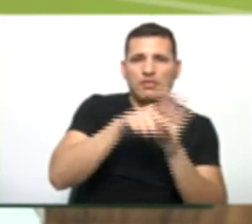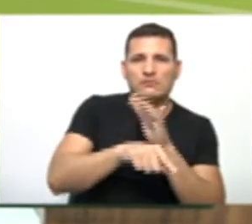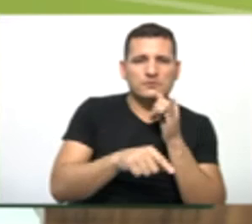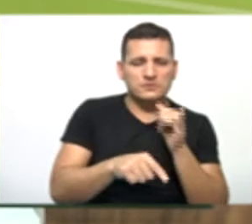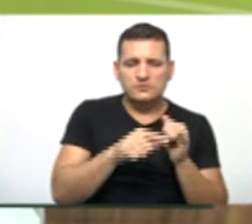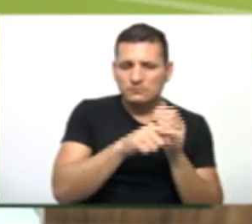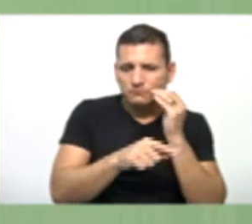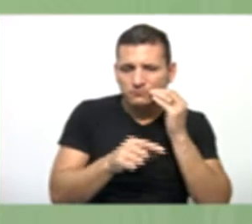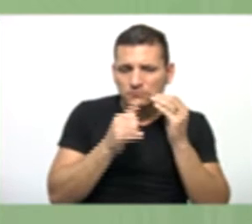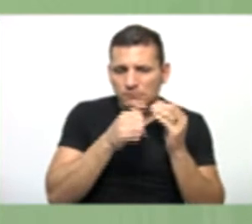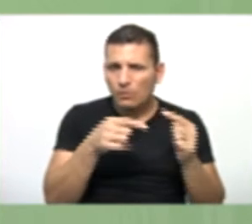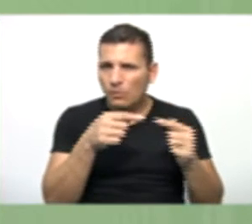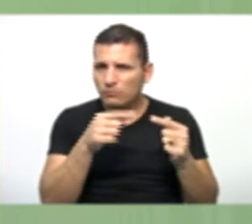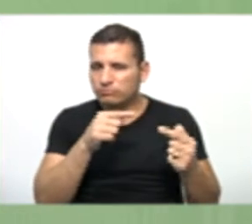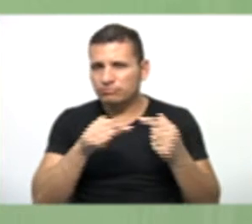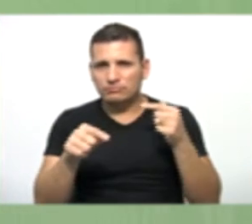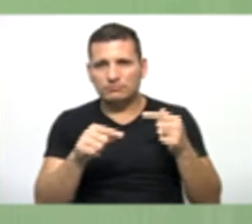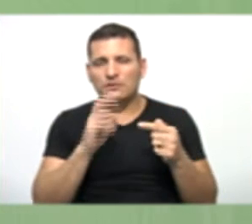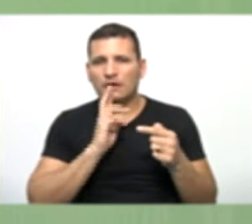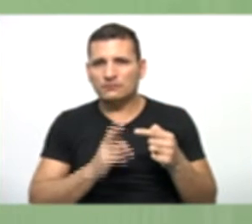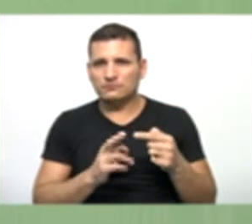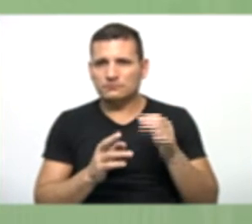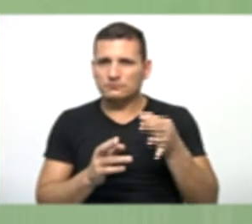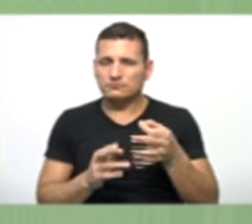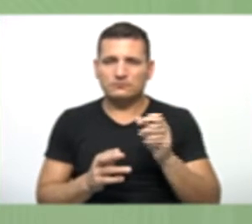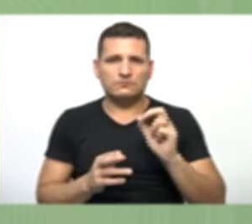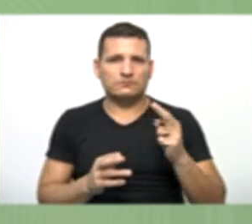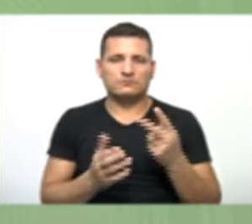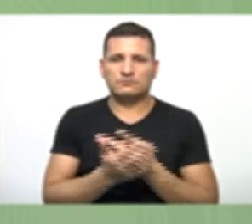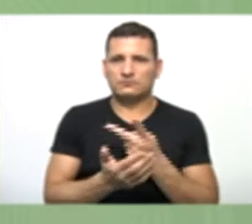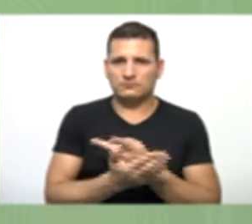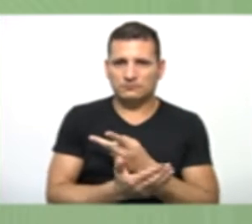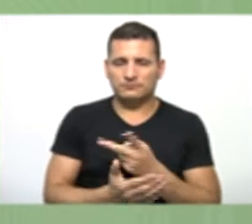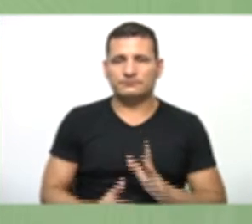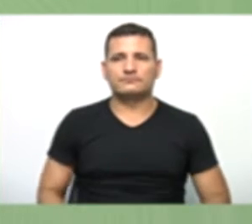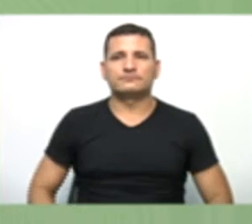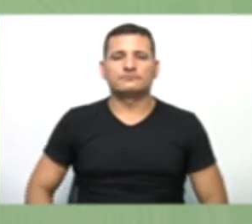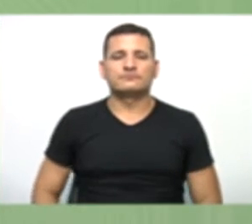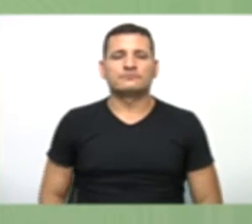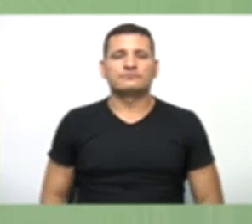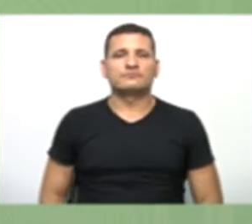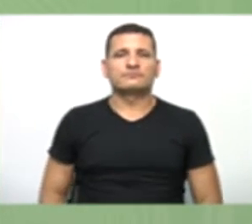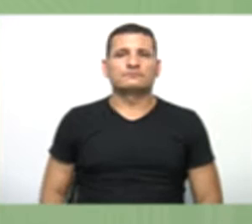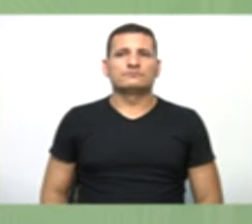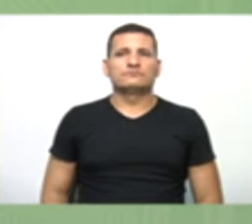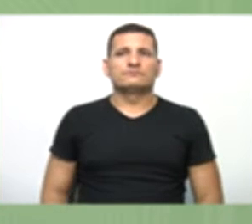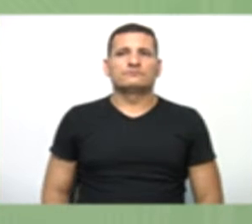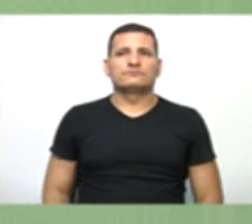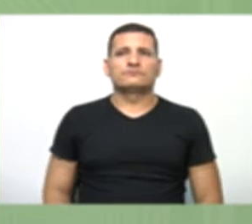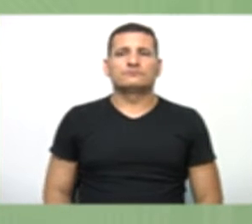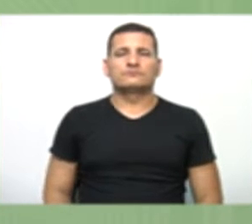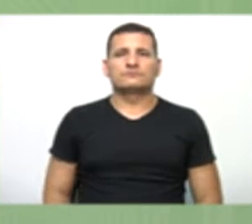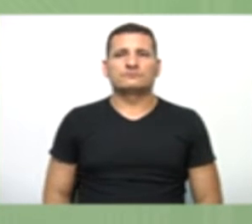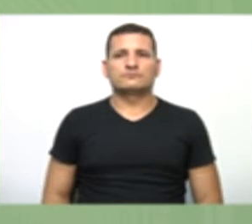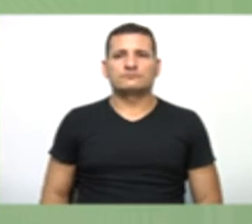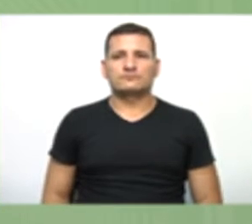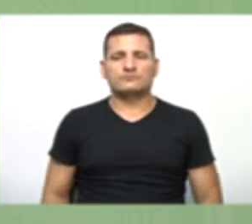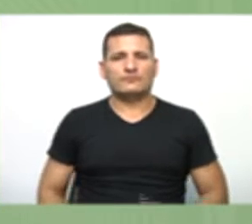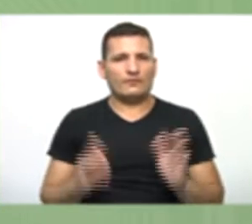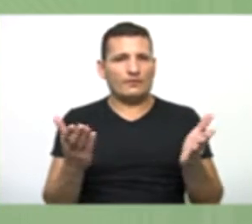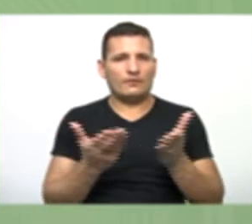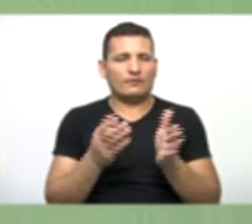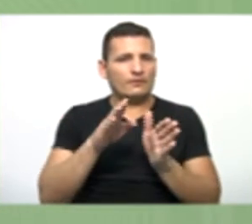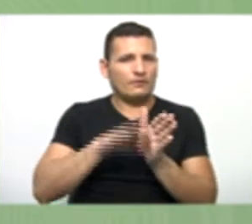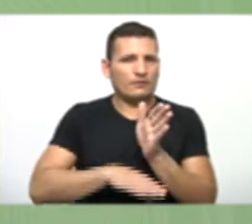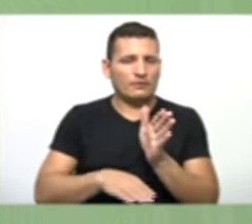pedindo. Muito bem. O próximo aqui é desconto composto. E o desconto composto que nós utilizamos, já que são dois, a gente pegou o por